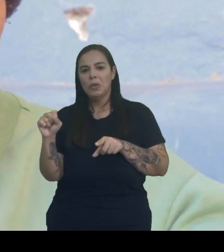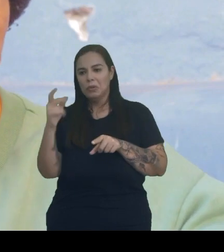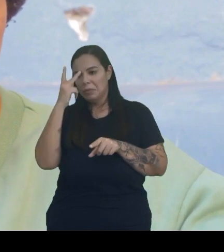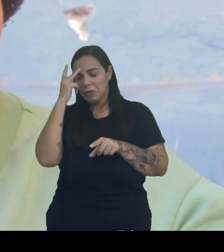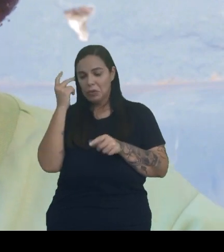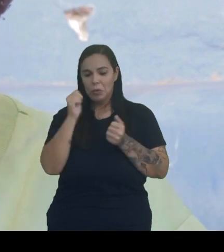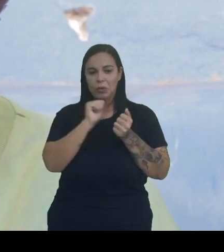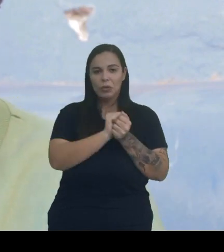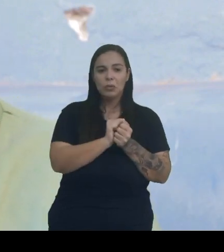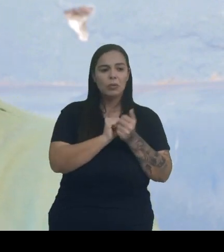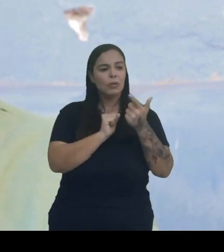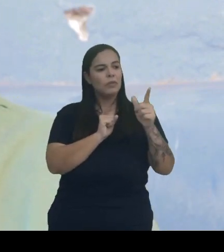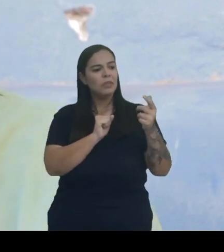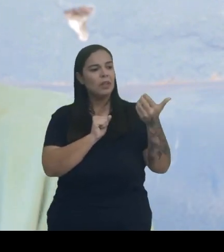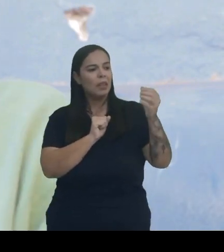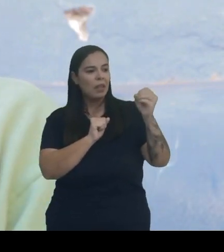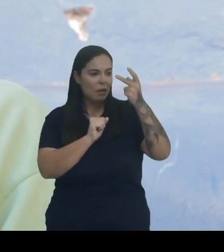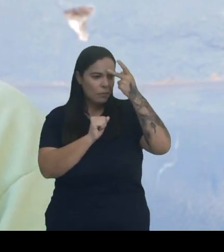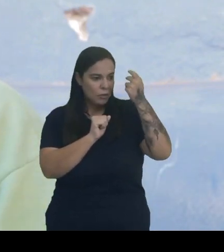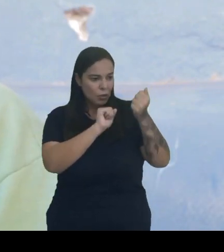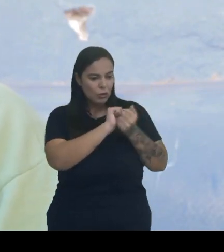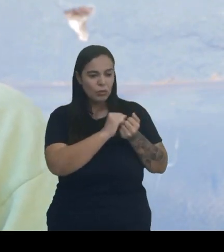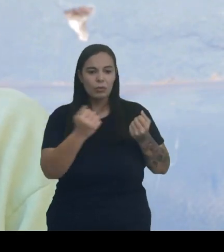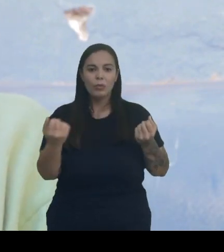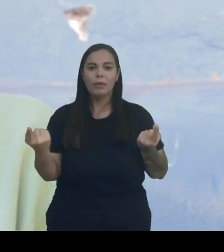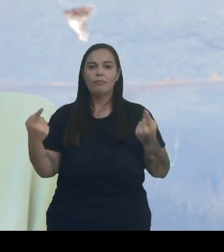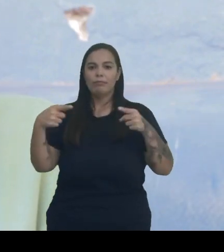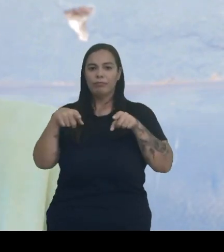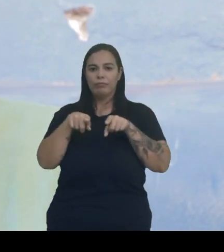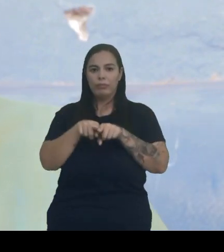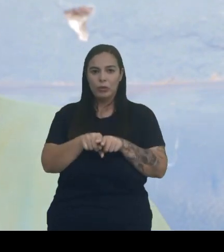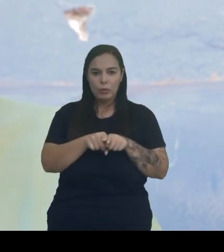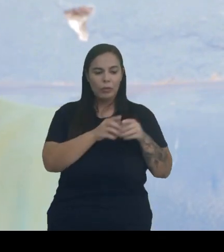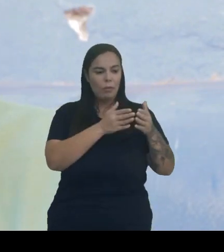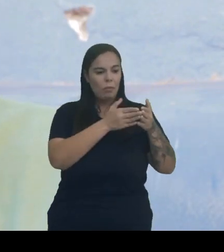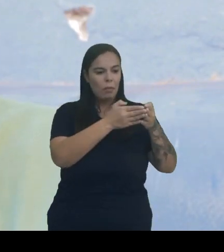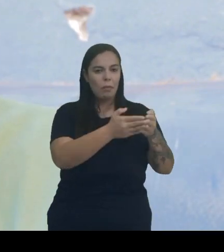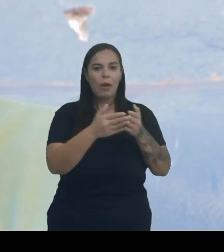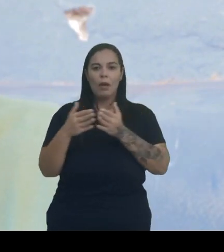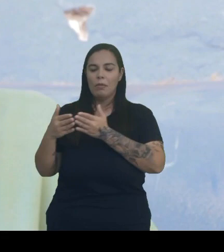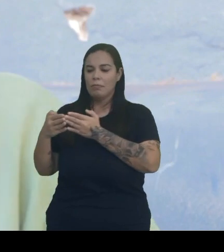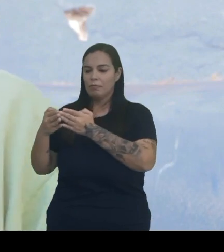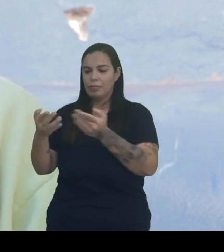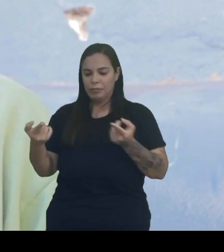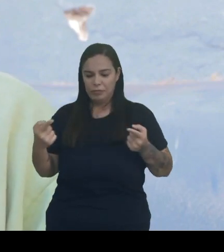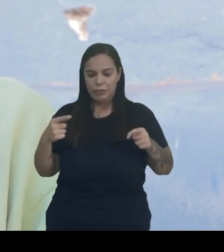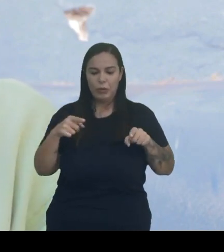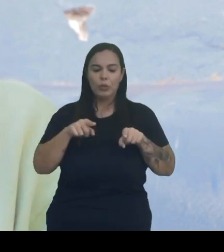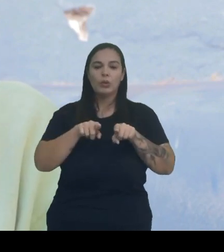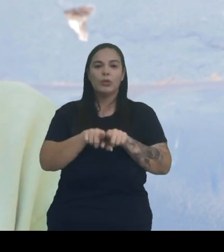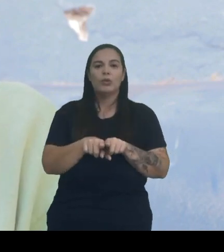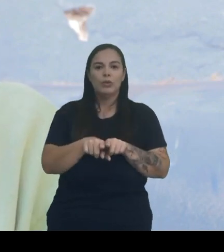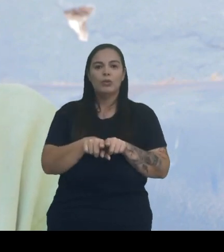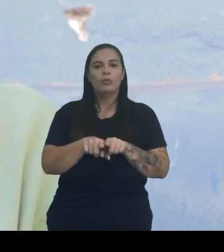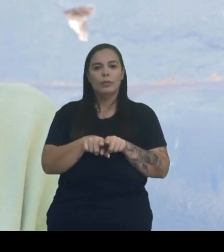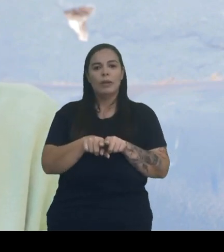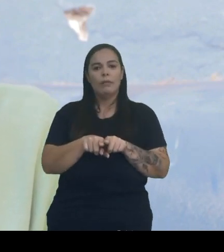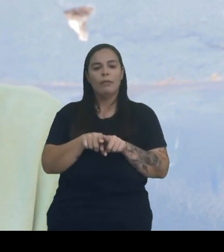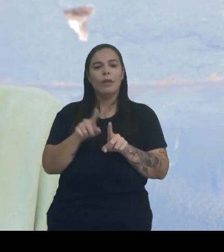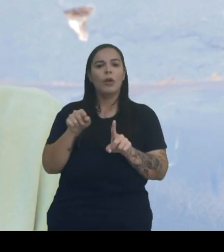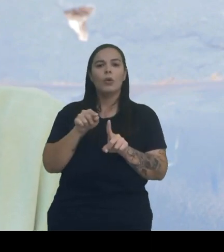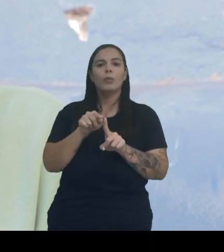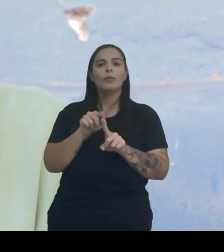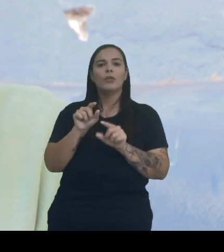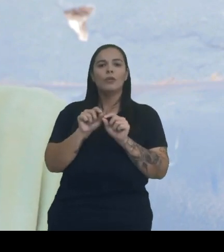tinha aí 8 ou 10 homens que pescavam com você e eu tinha mais 8 ou 10. Então eles juntavam as 2 canoas, as 2 companhias que tratavam,